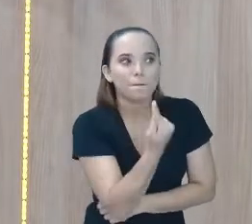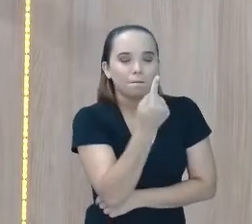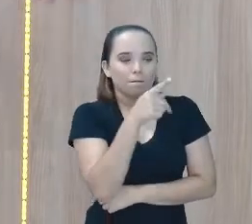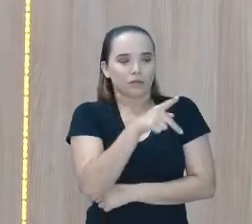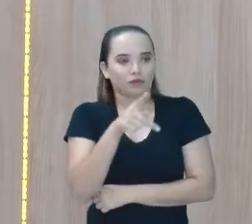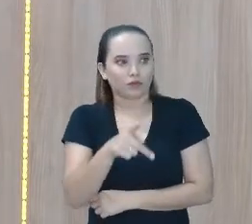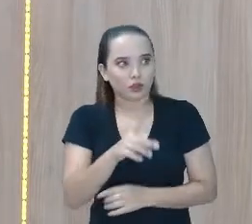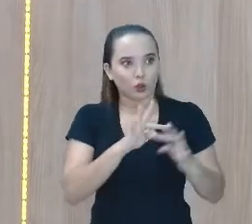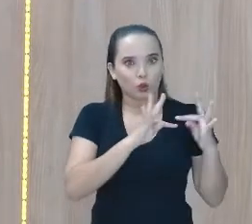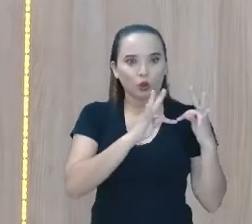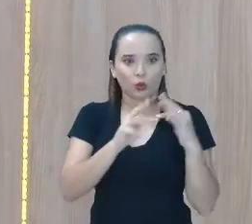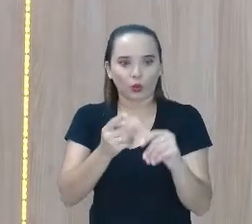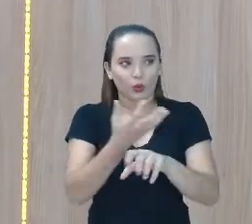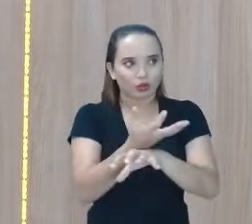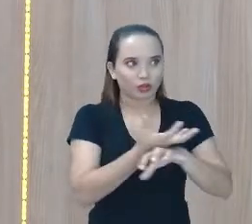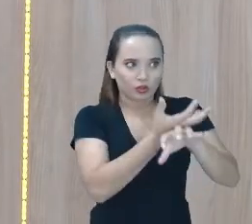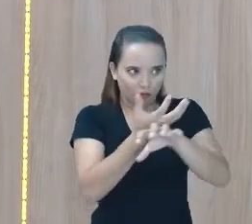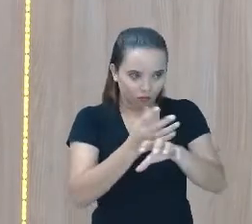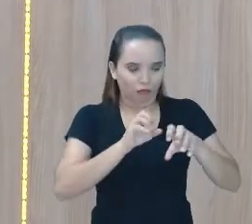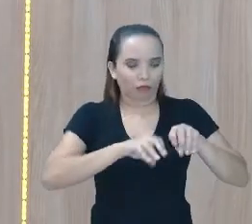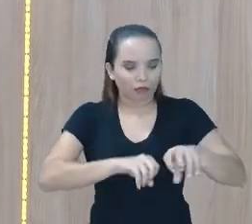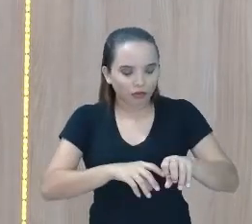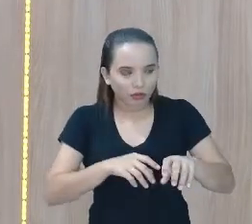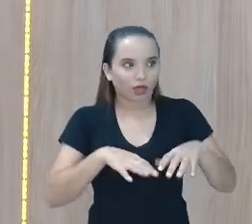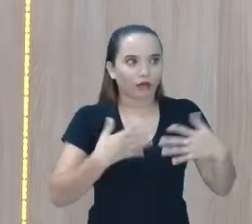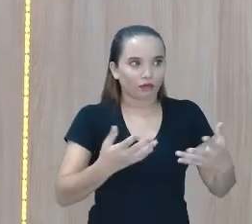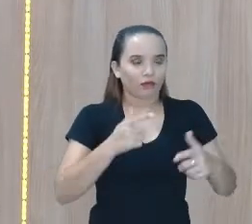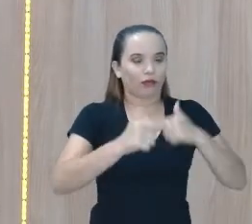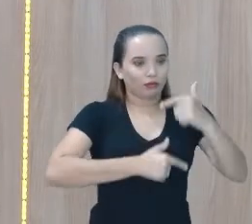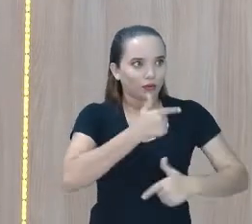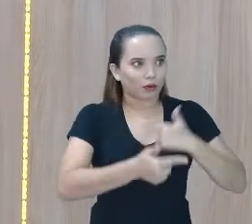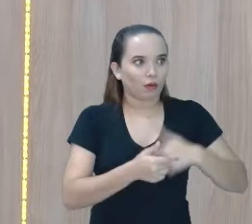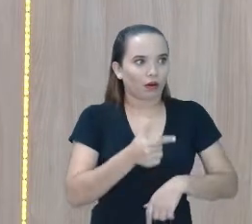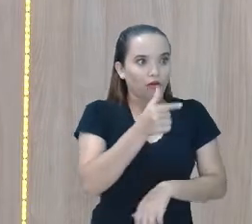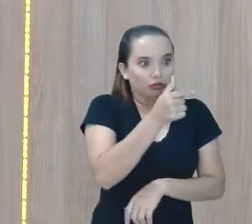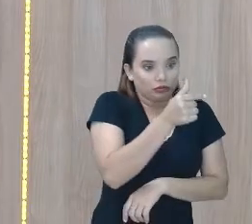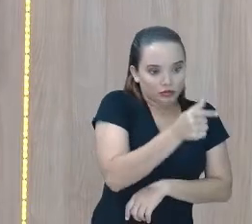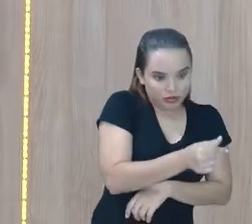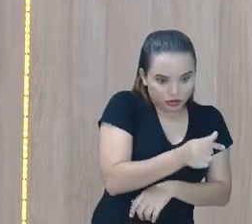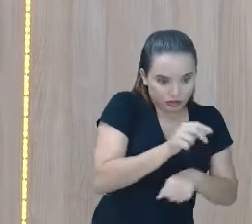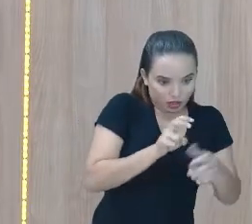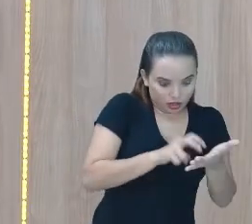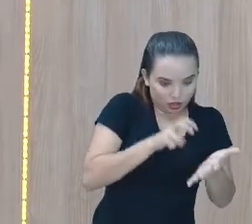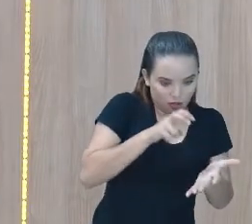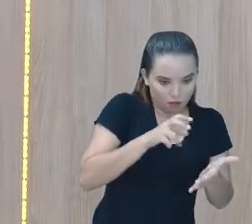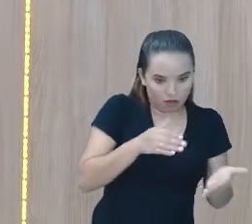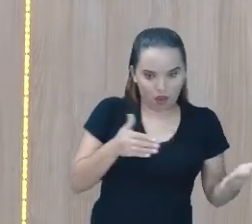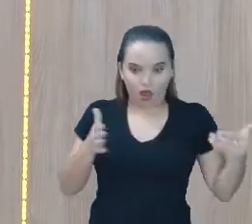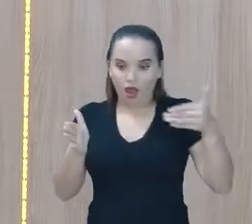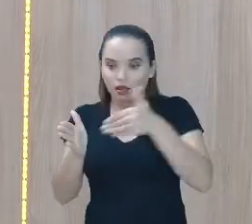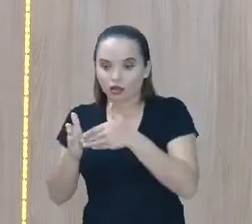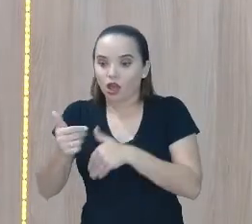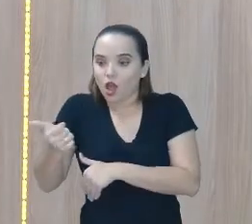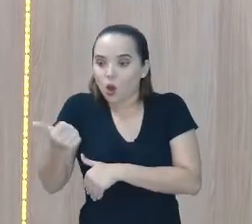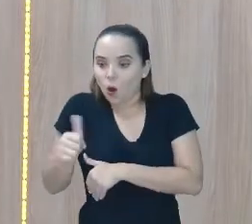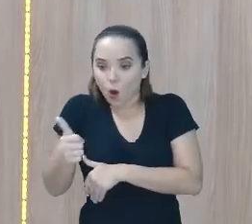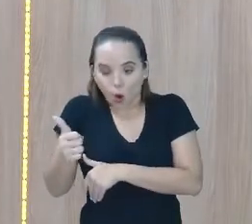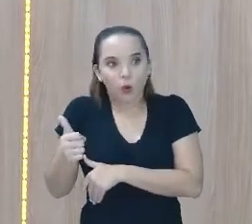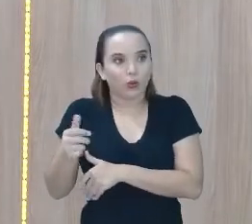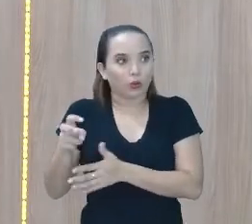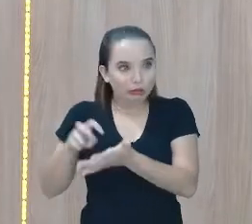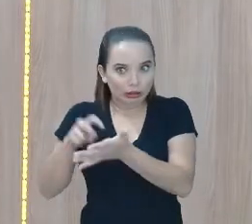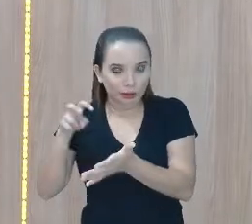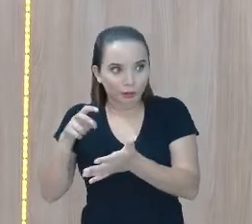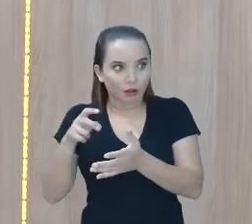disciplinas e ela ficava de 7h30 da manhã a 11h30 da manhã com uns